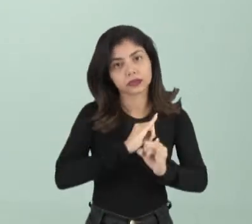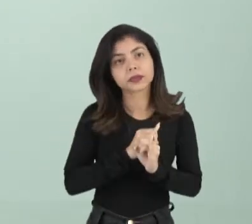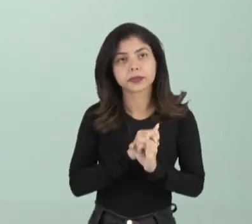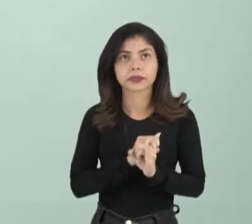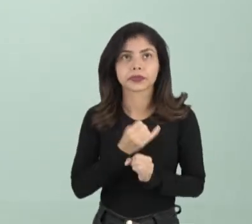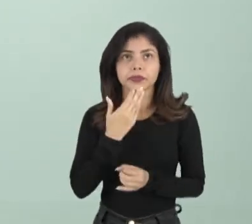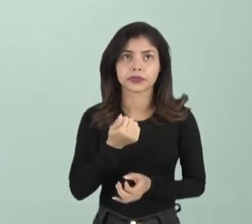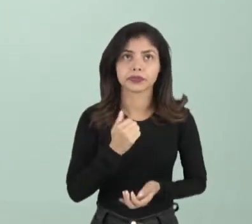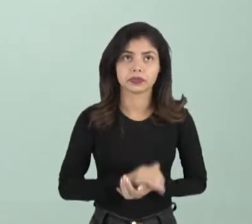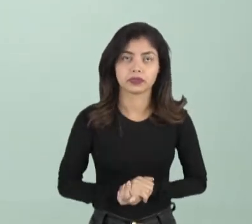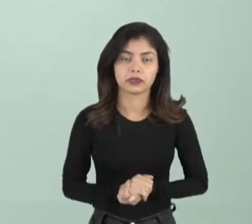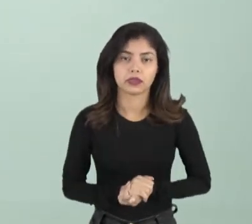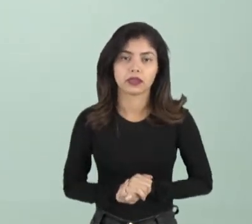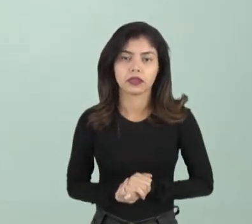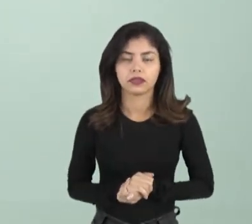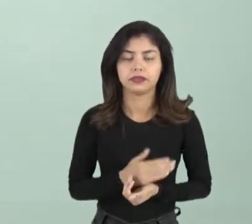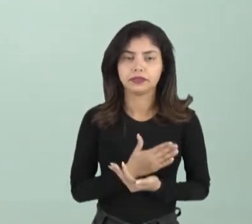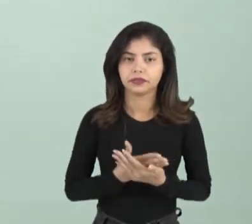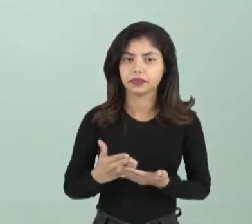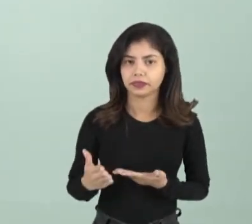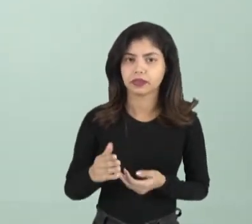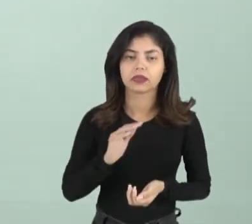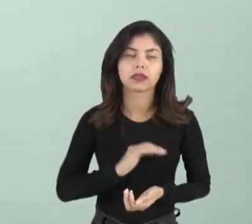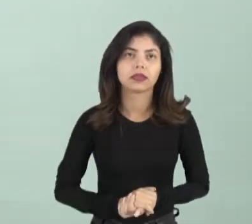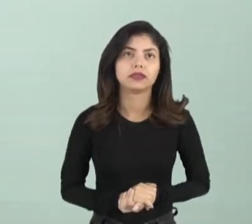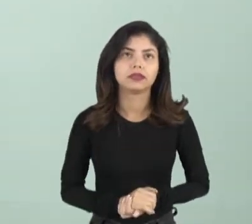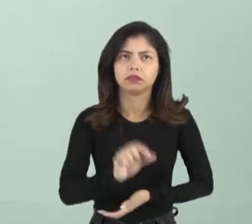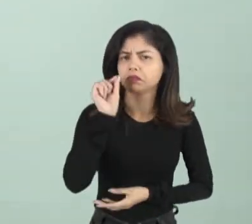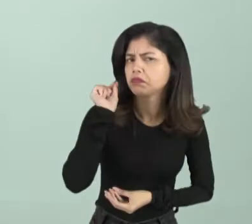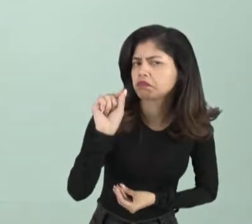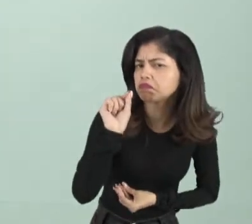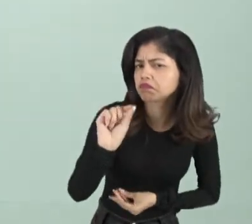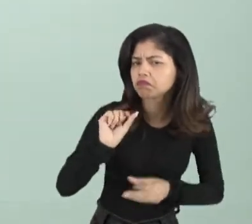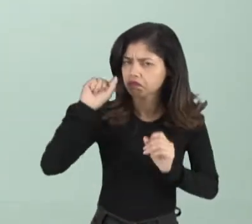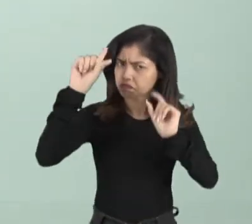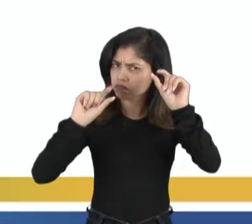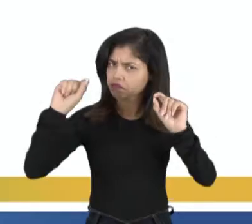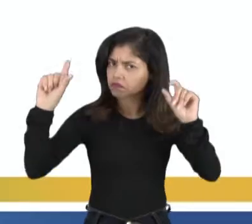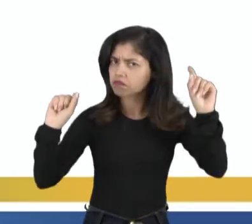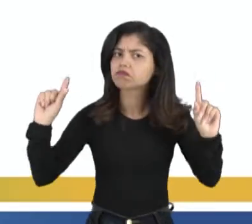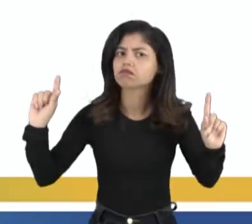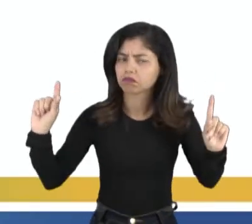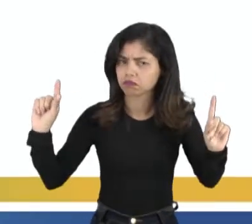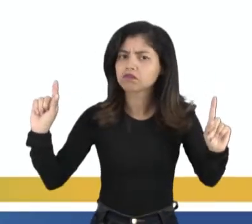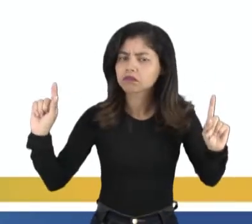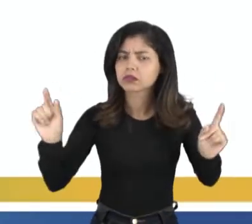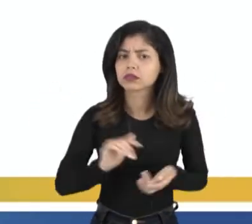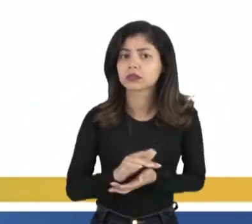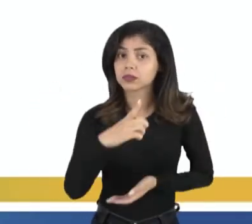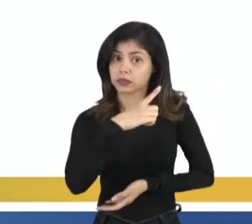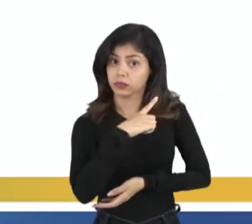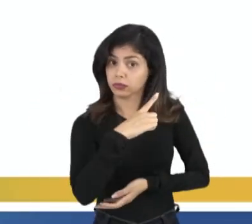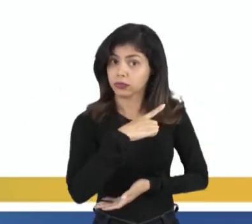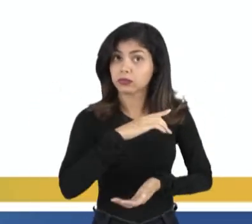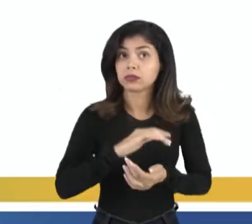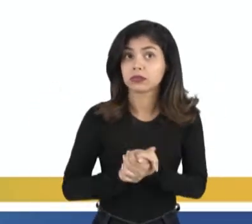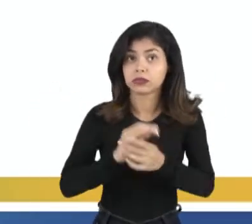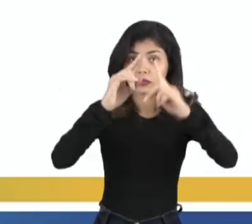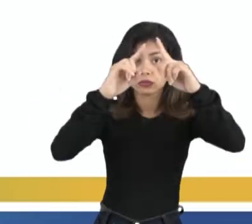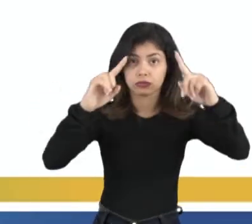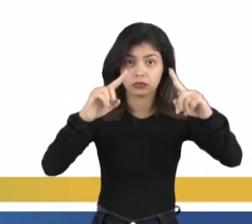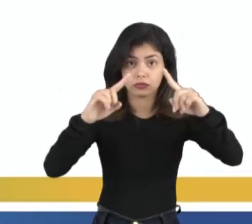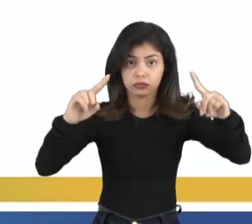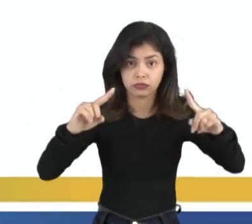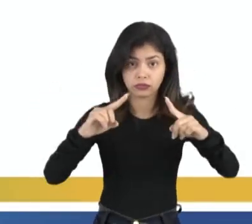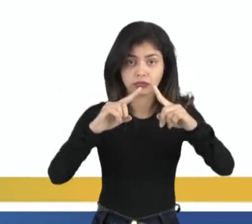tá bom então vamos começar aí com a definição O que é uma estrela né a gente tem que informar